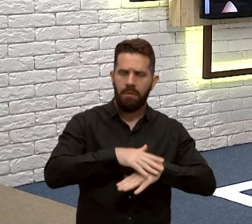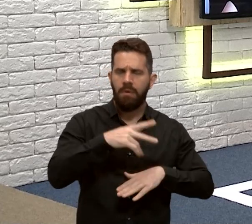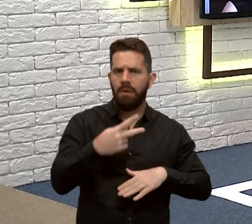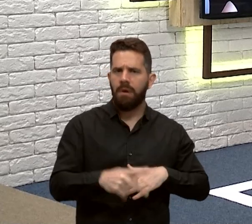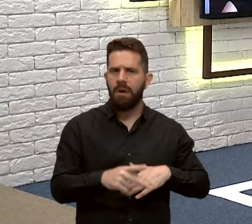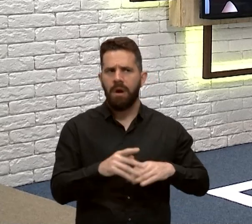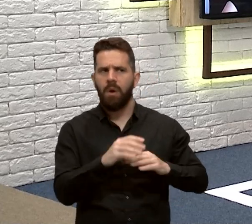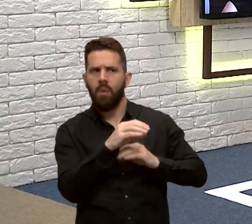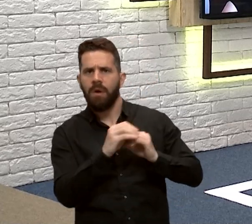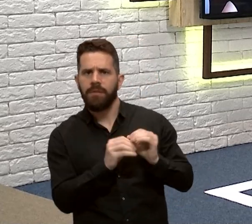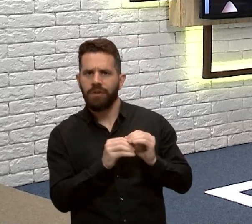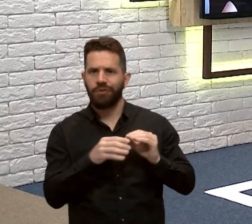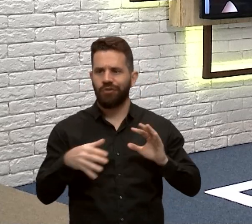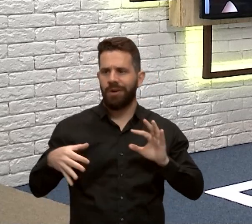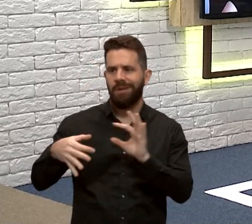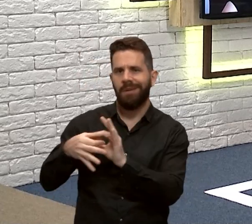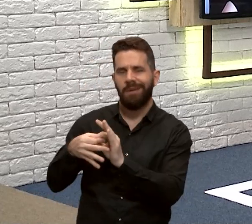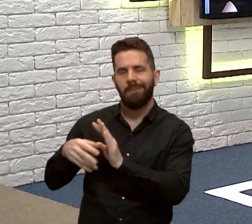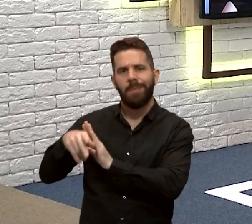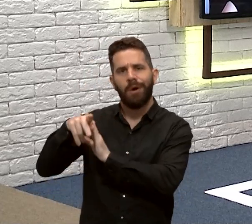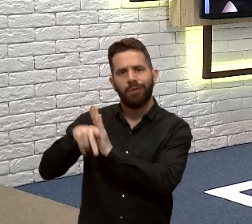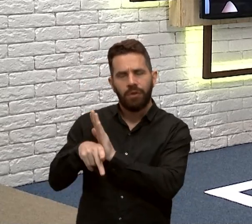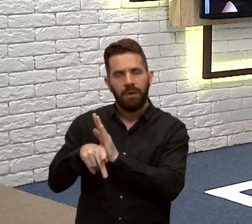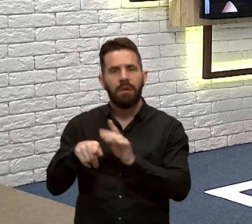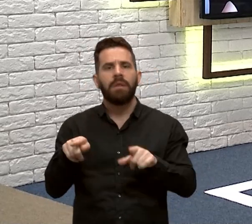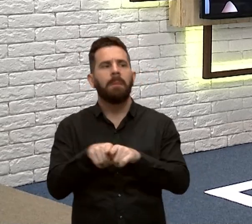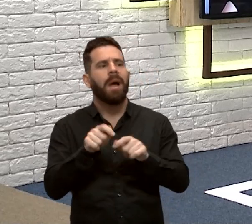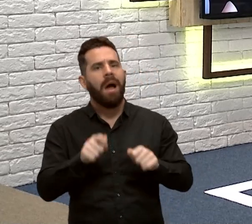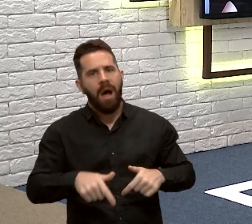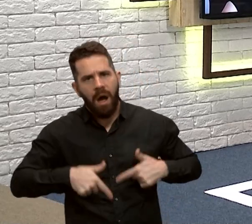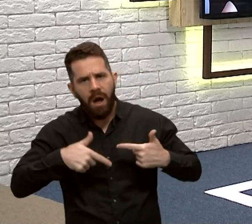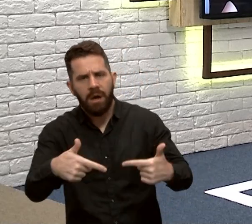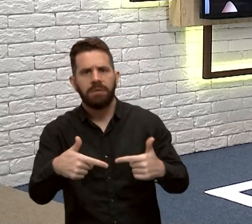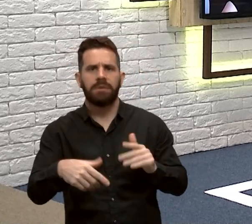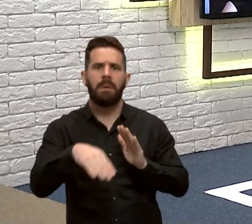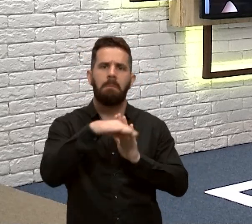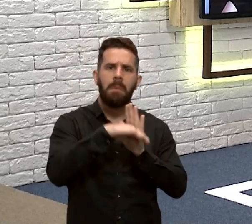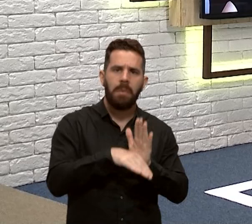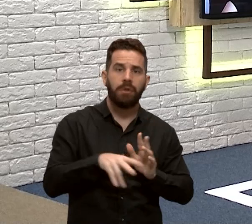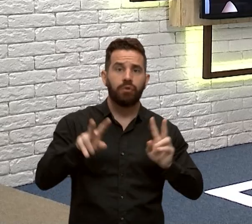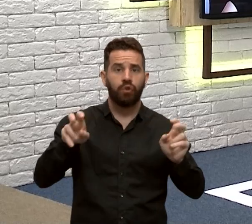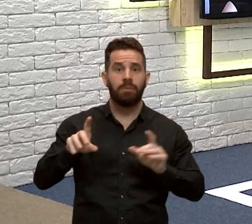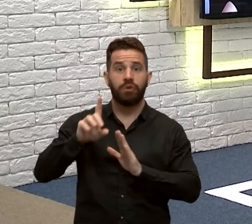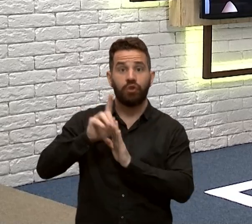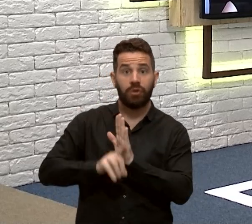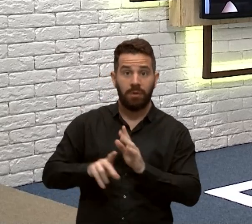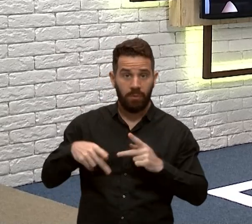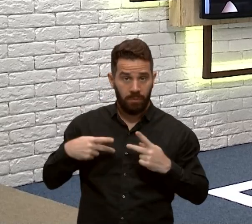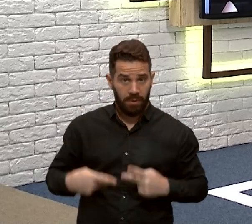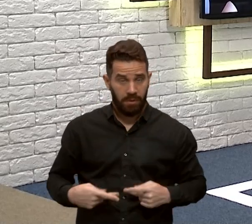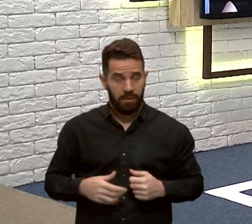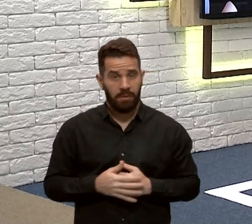Goiás dentro desse projeto e também nas ações, né, voltadas aos direitos humanos.